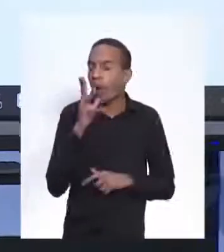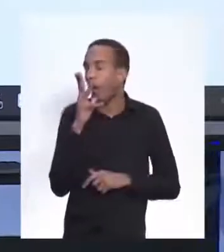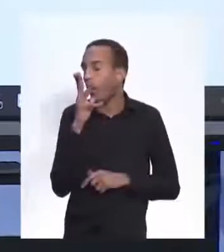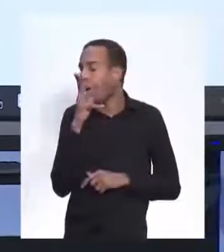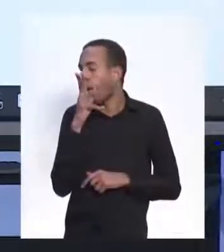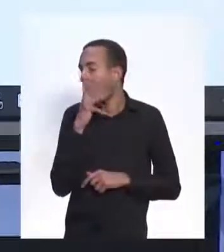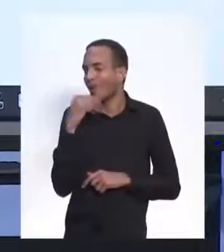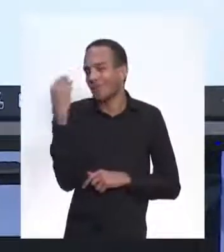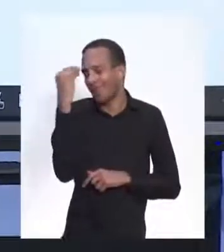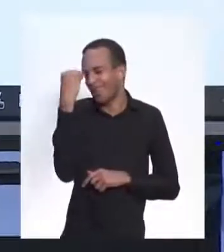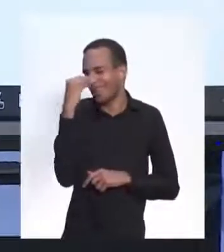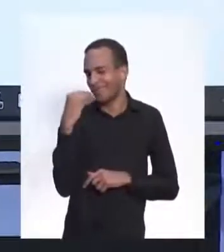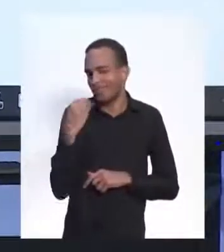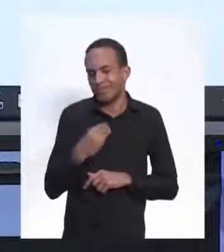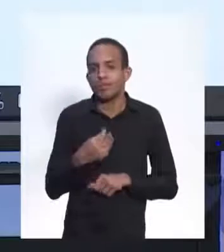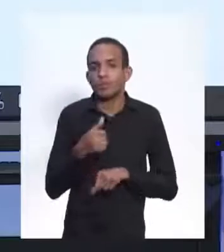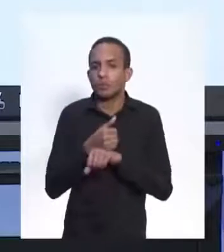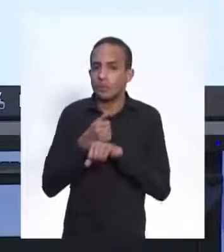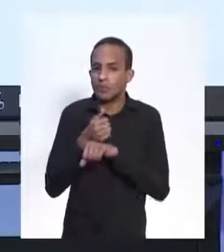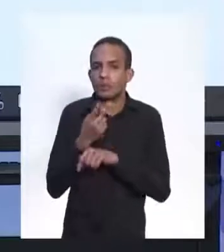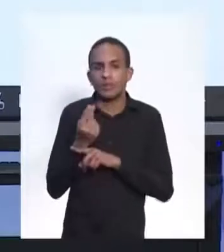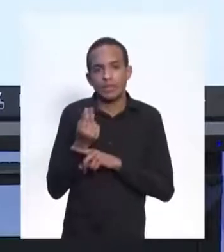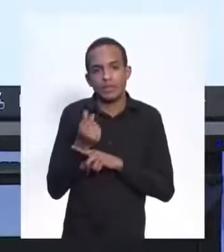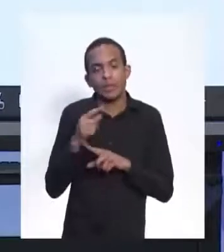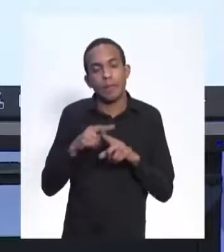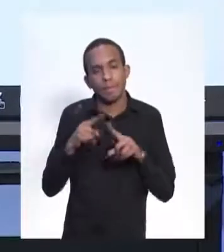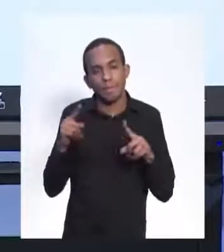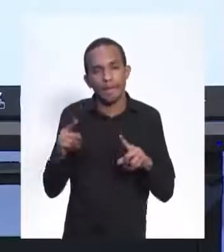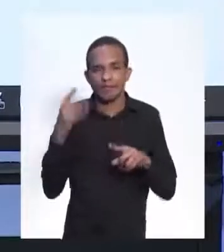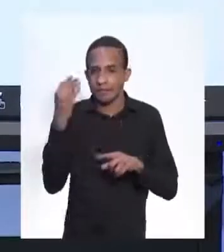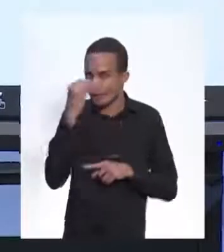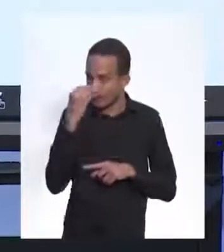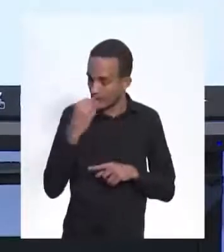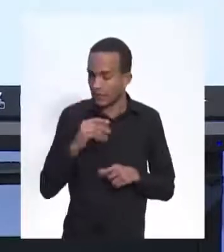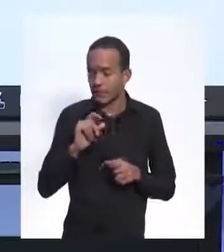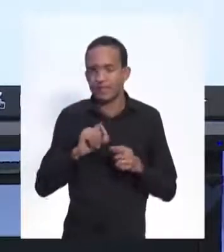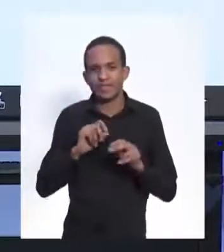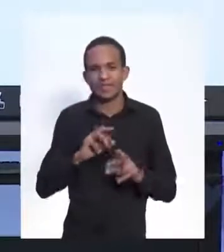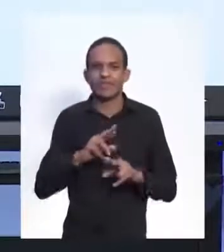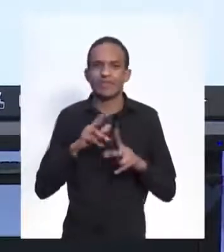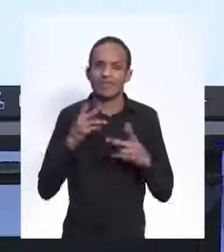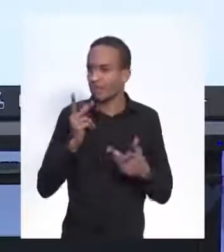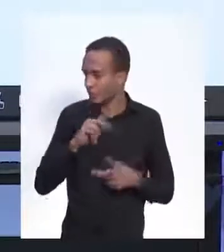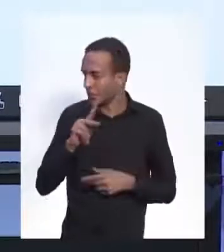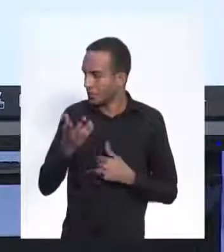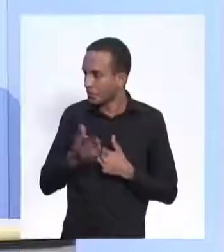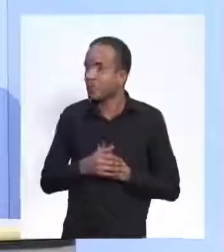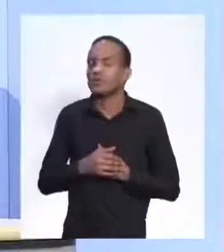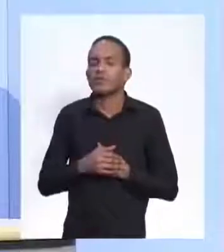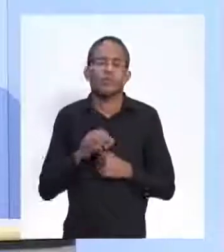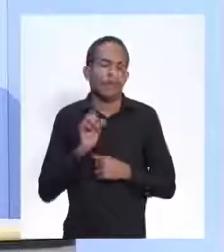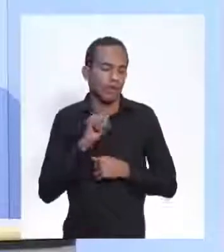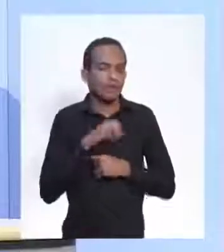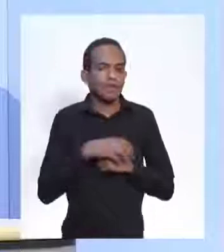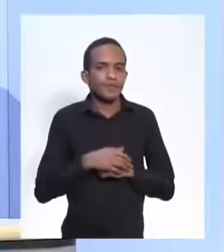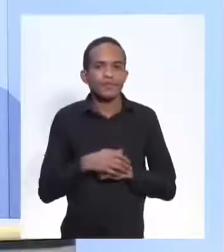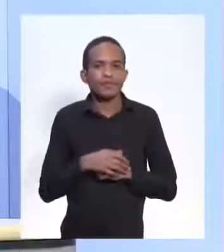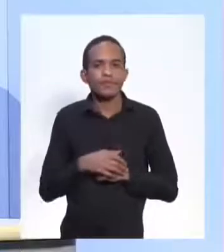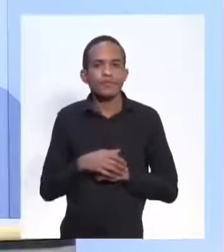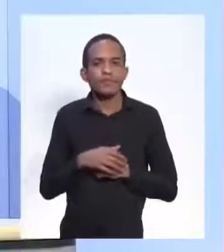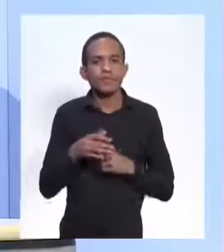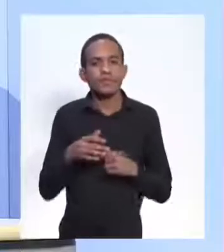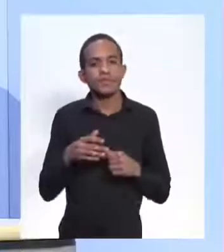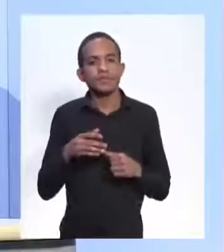bastante, é uma profissão rentável, mas como a maquiagem faz diferença, né, professora? Sim. E a questão